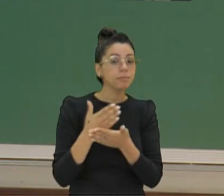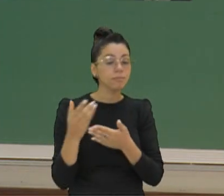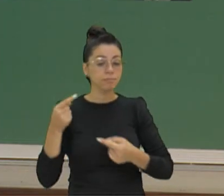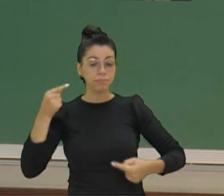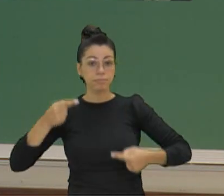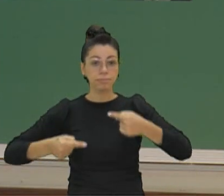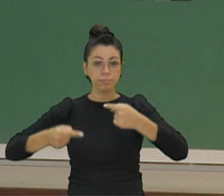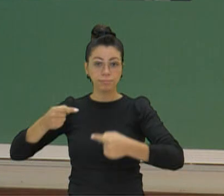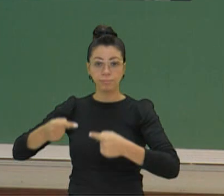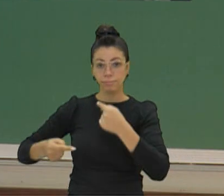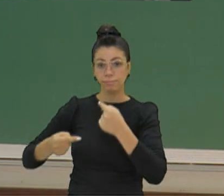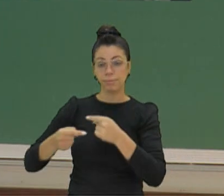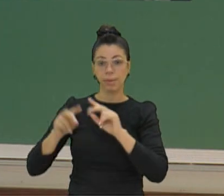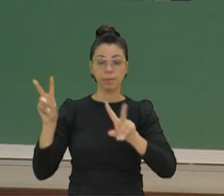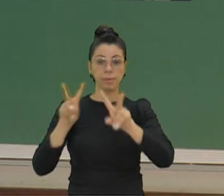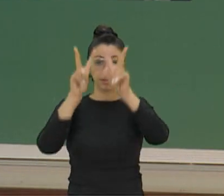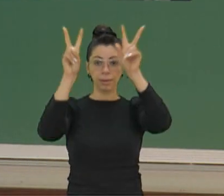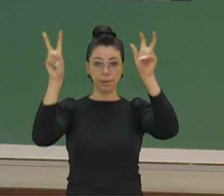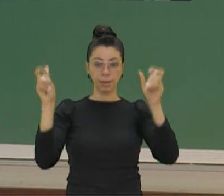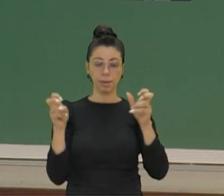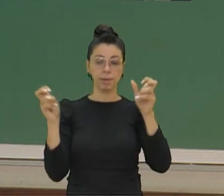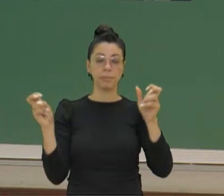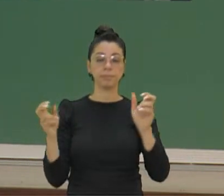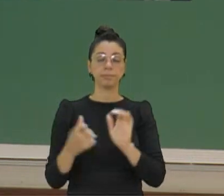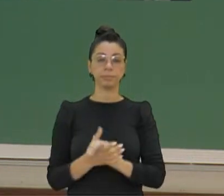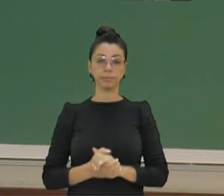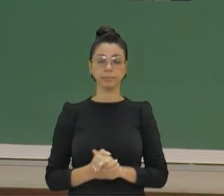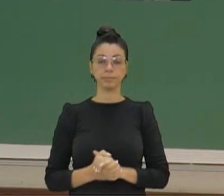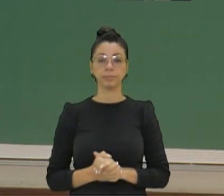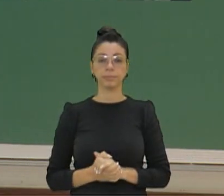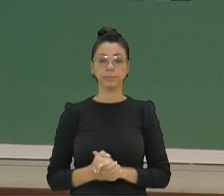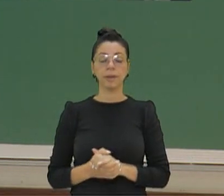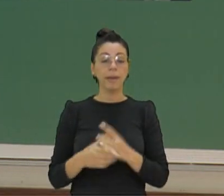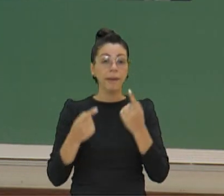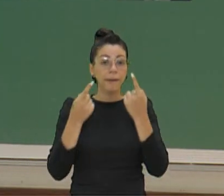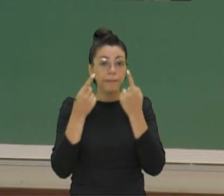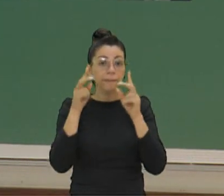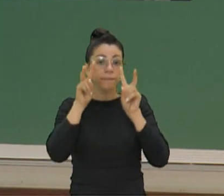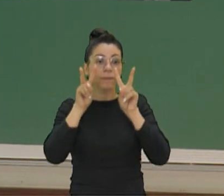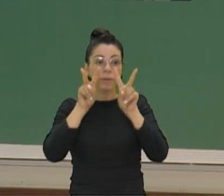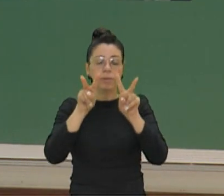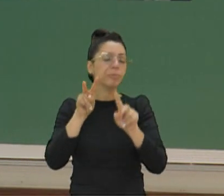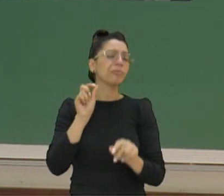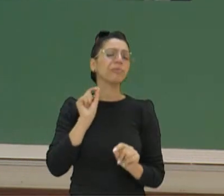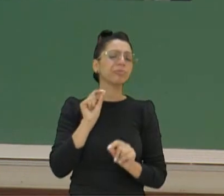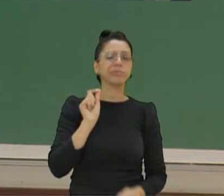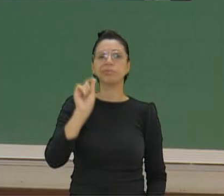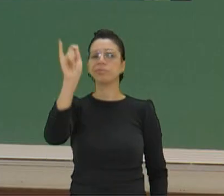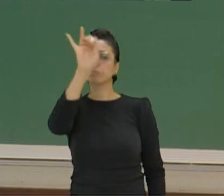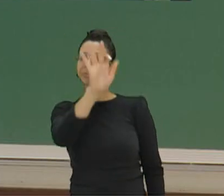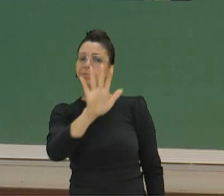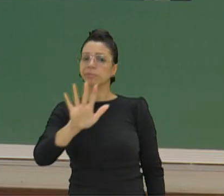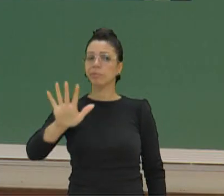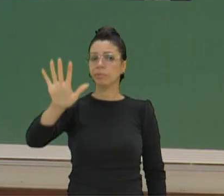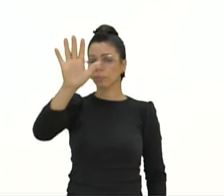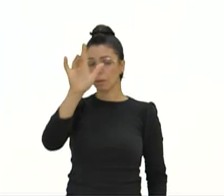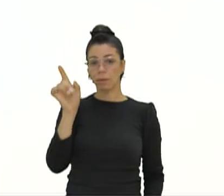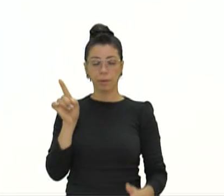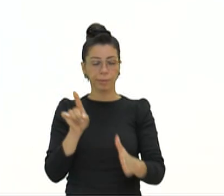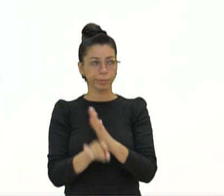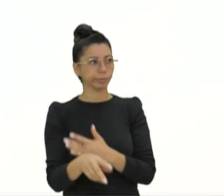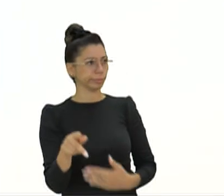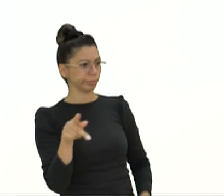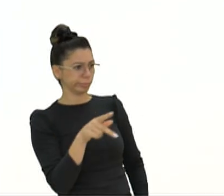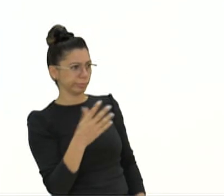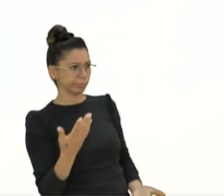discutir assuntos relacionados à visão. Bom, o que você observa nesta imagem? Você vai perguntar assim,